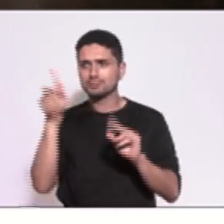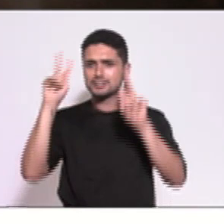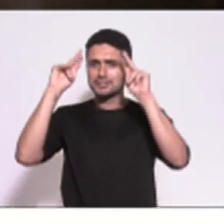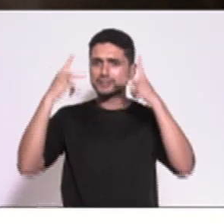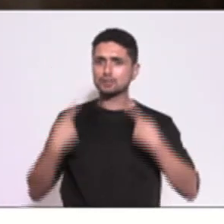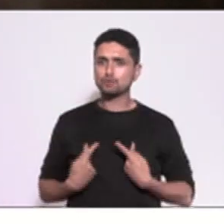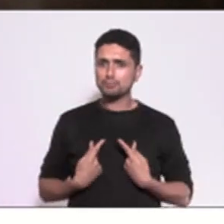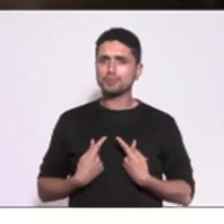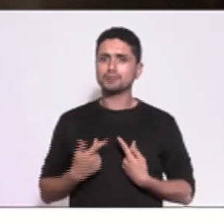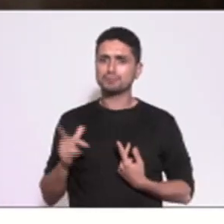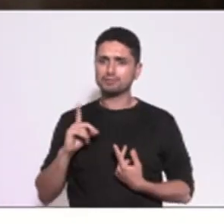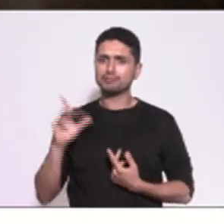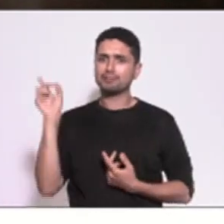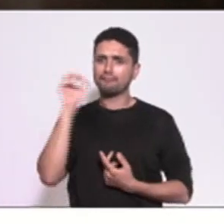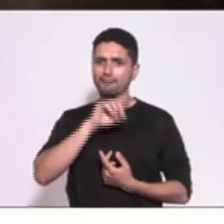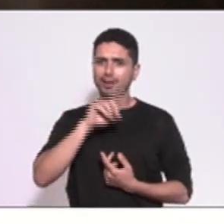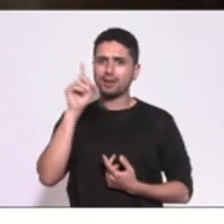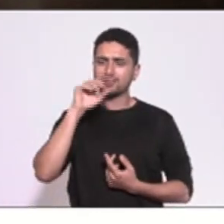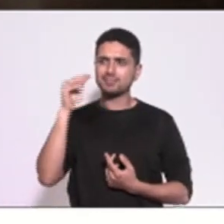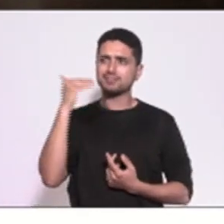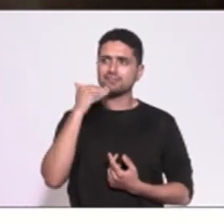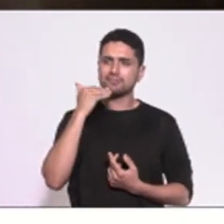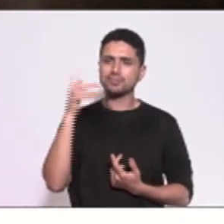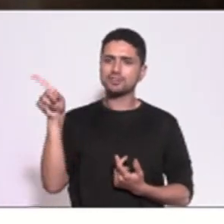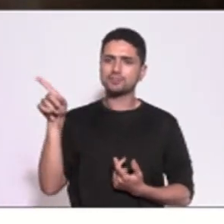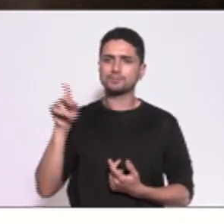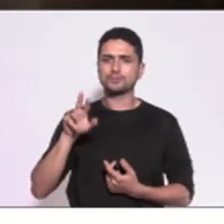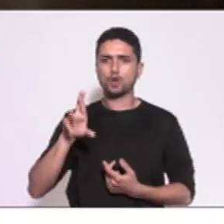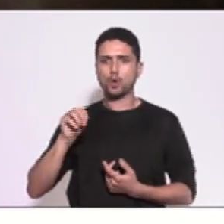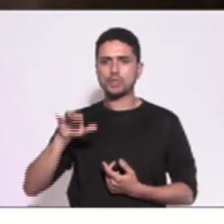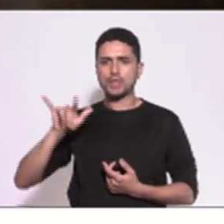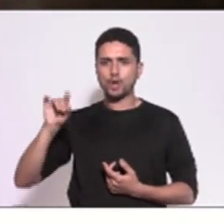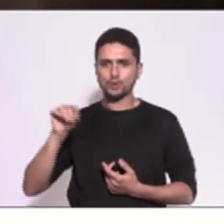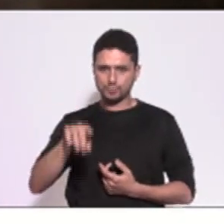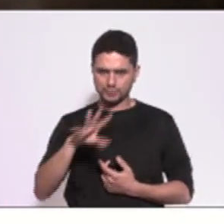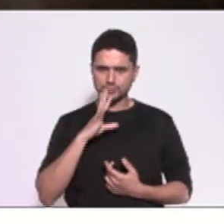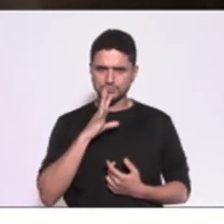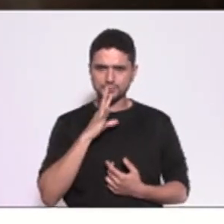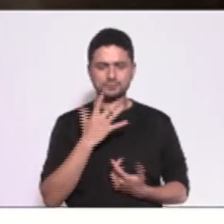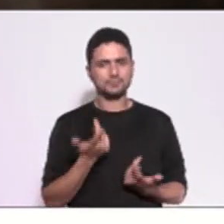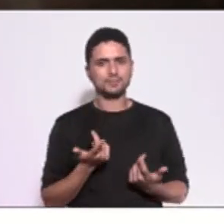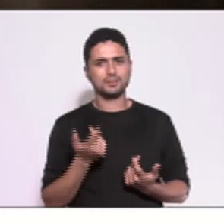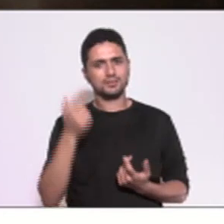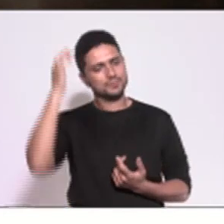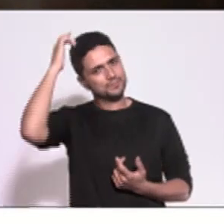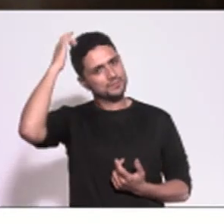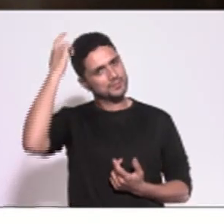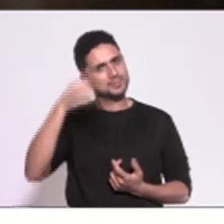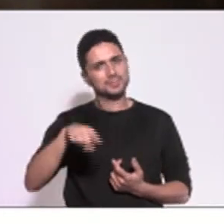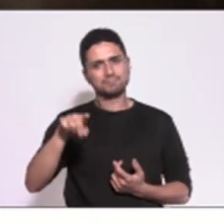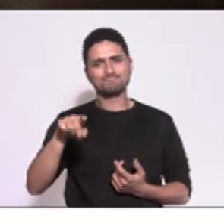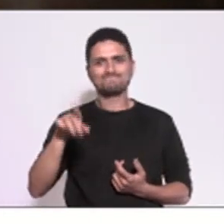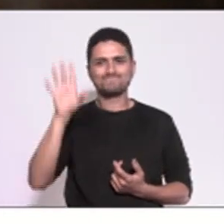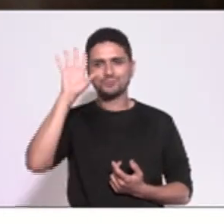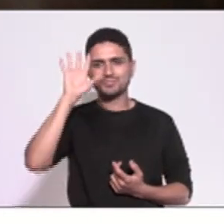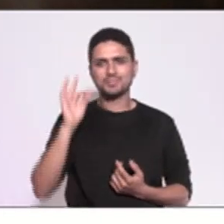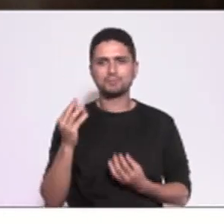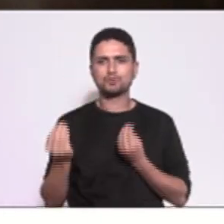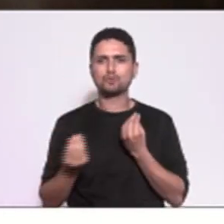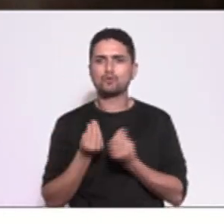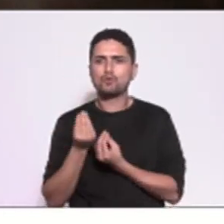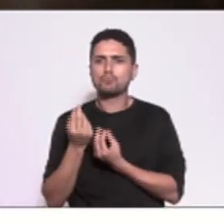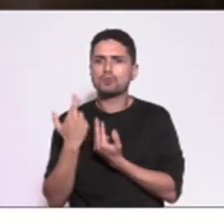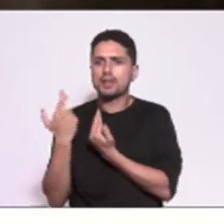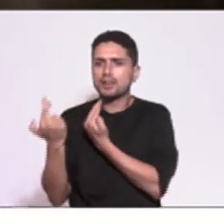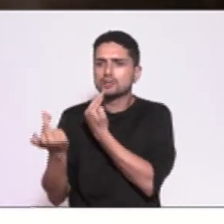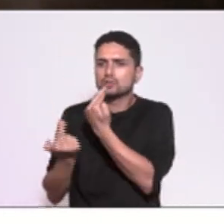diante dessa fortaleza que é o Ronaldo que vocês conhecem, poucos têm o privilégio de se relacionar também com a fragilidade que o